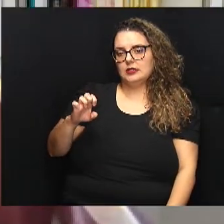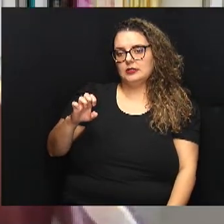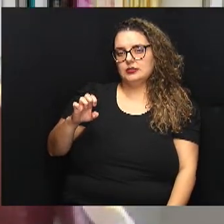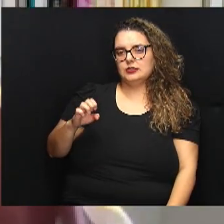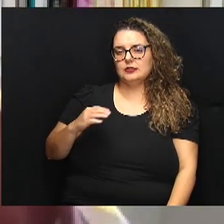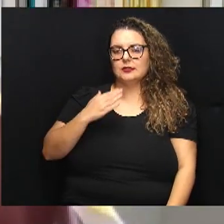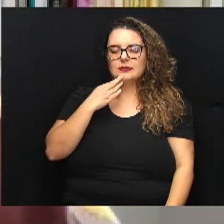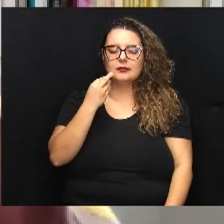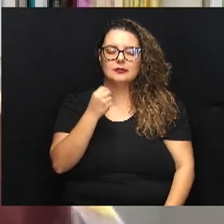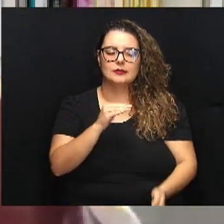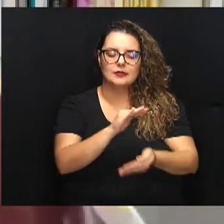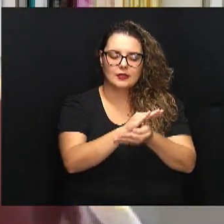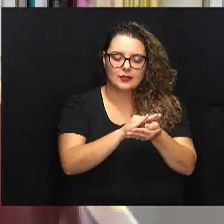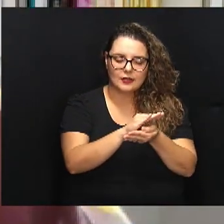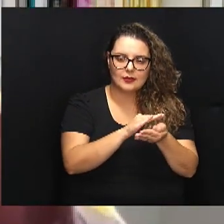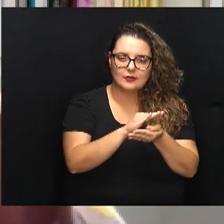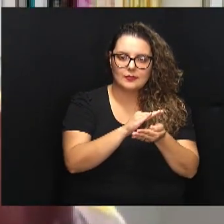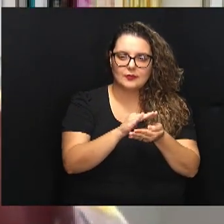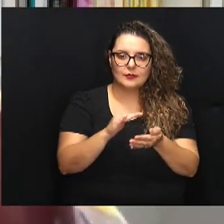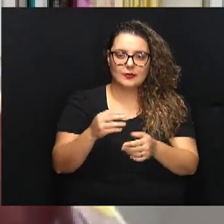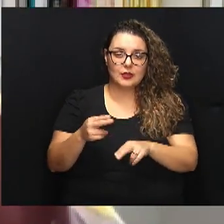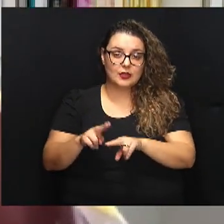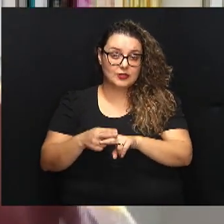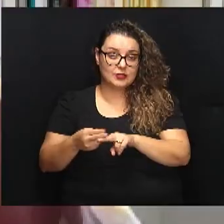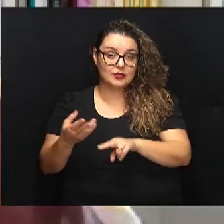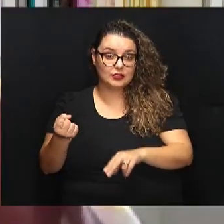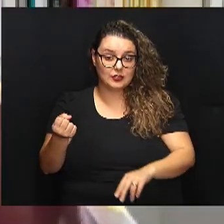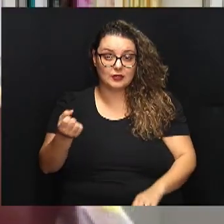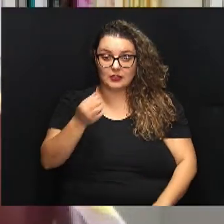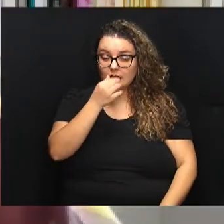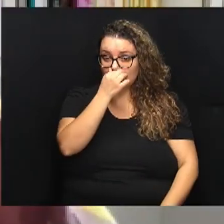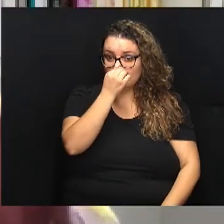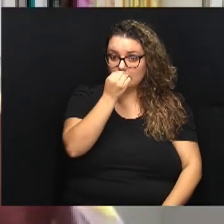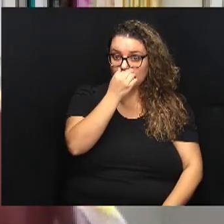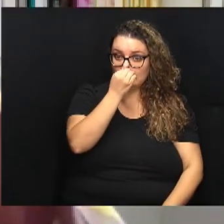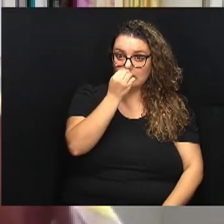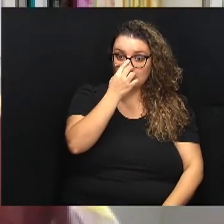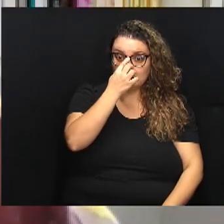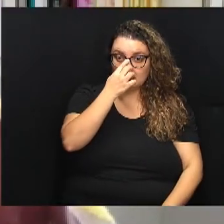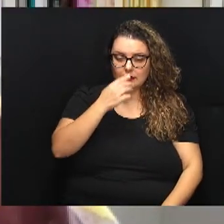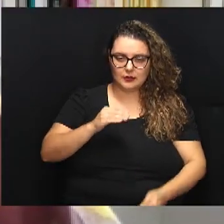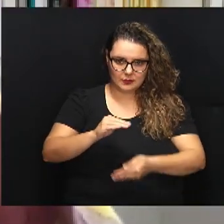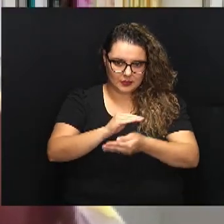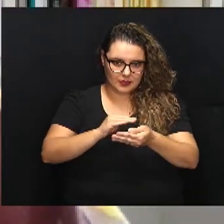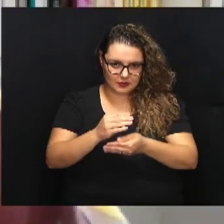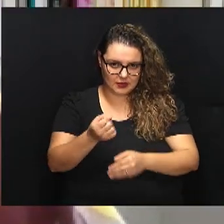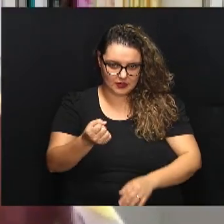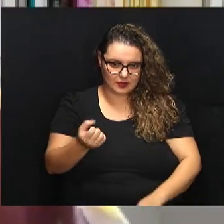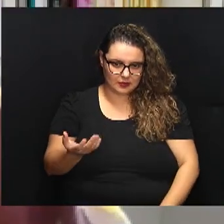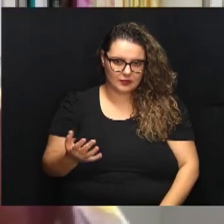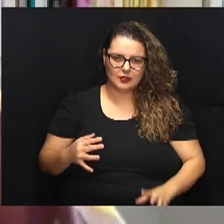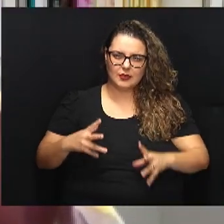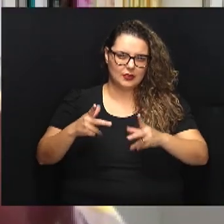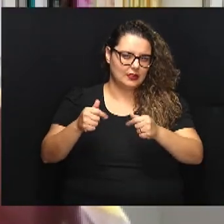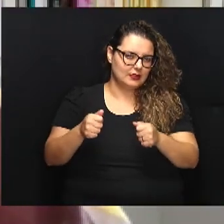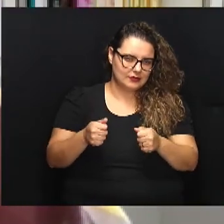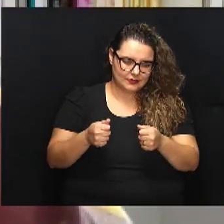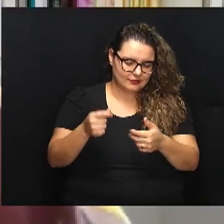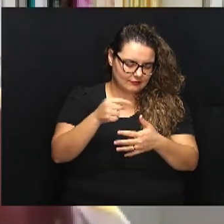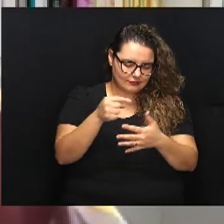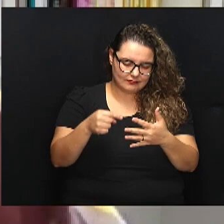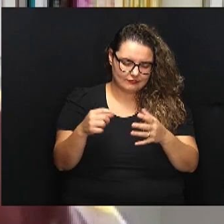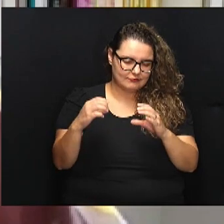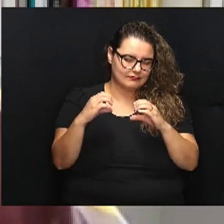brigadeiro, chocolate branco, de brigadeiro branco, tudo assim,